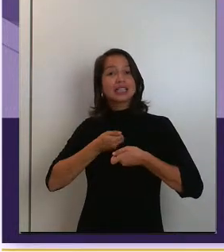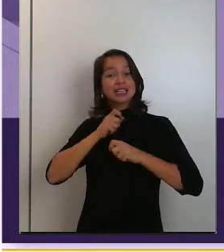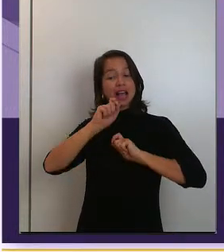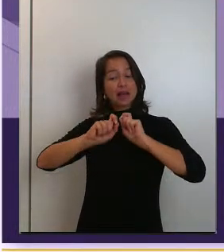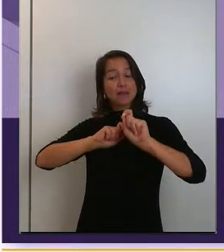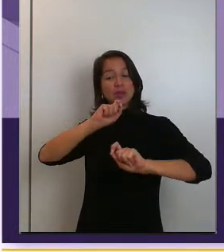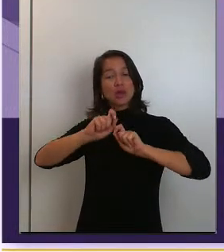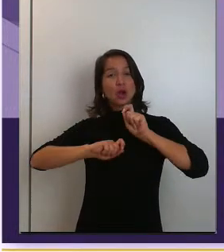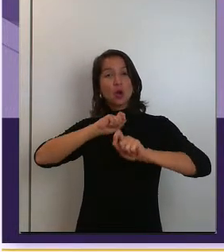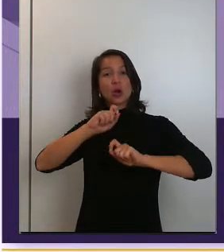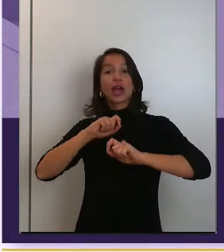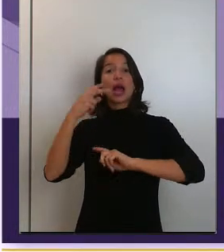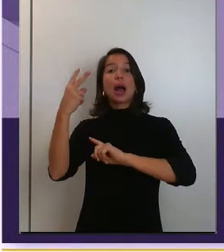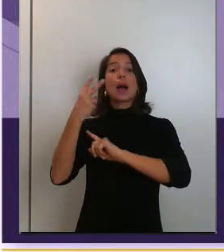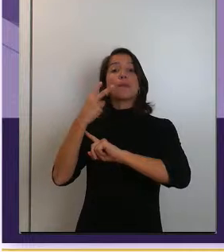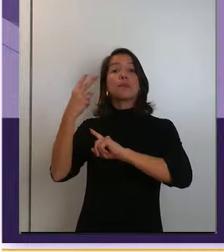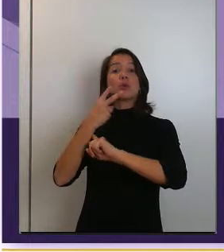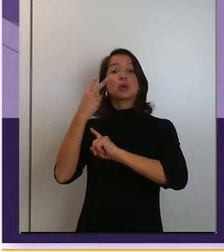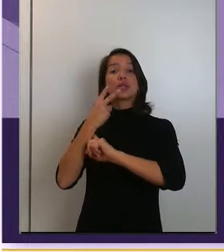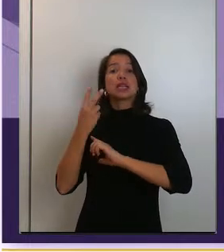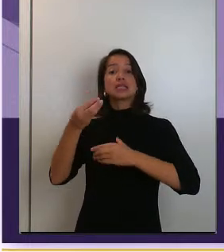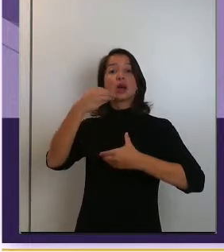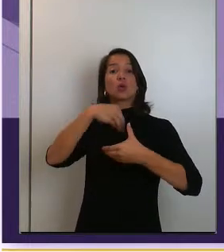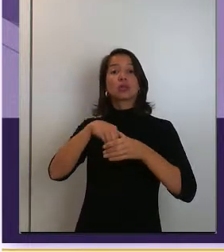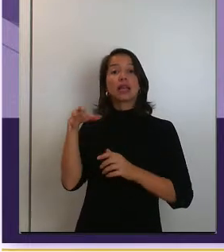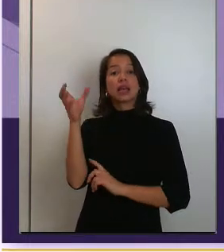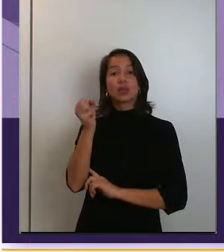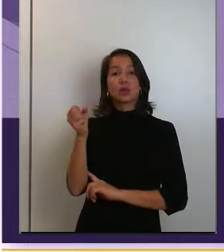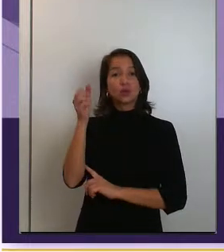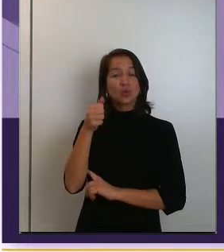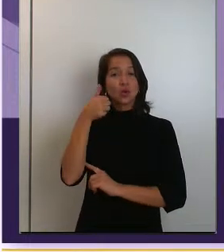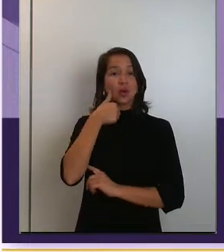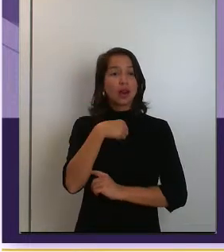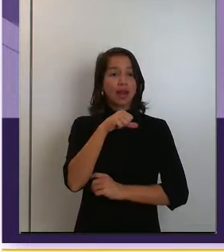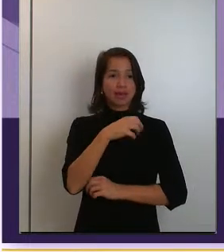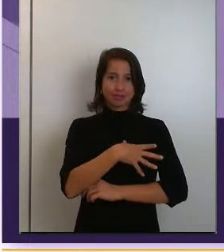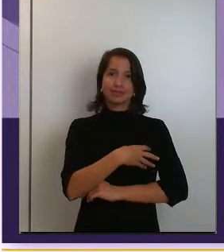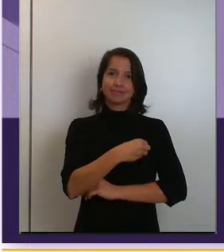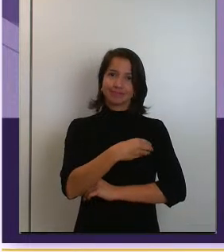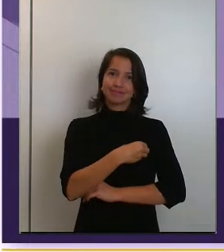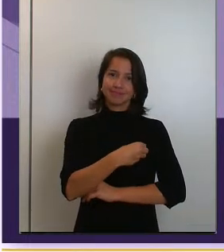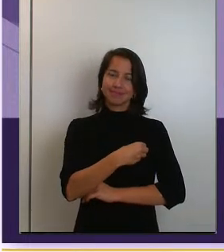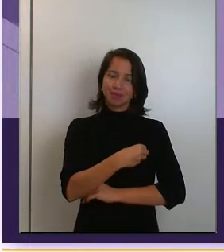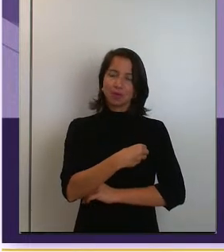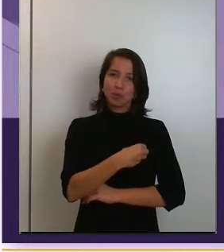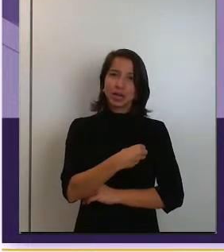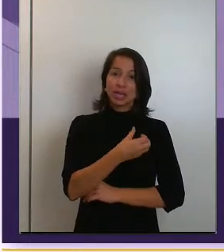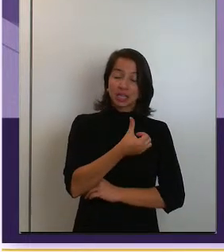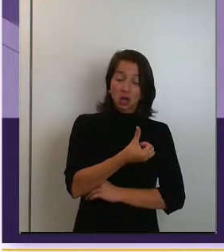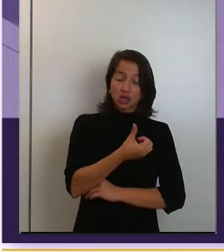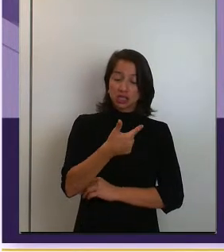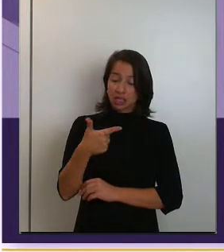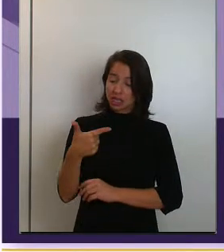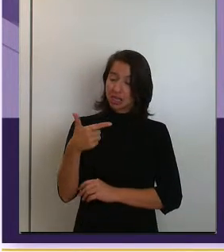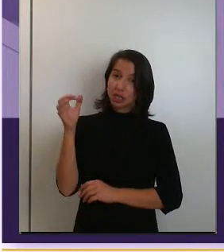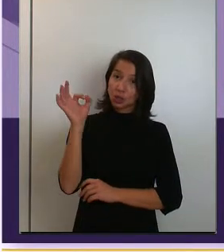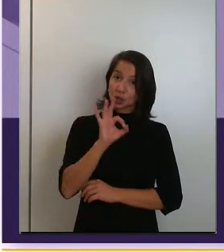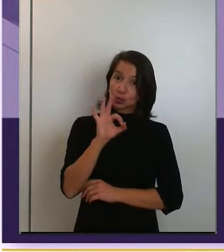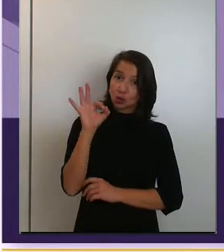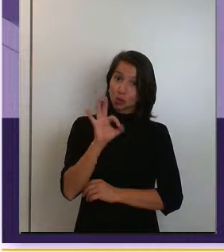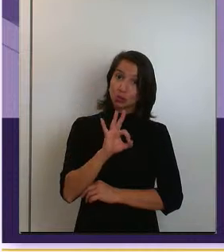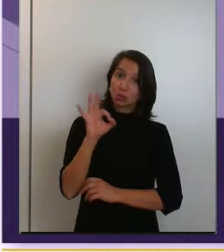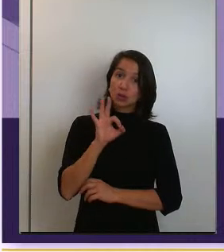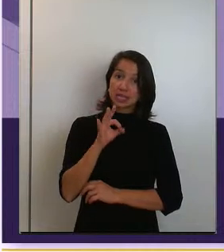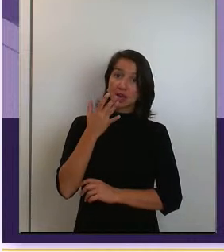imunológicos do leite materno. A gente observa que no Brasil 62,4% das crianças são amamentadas ainda na primeira hora de